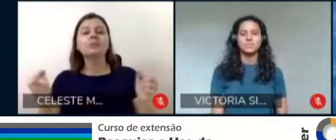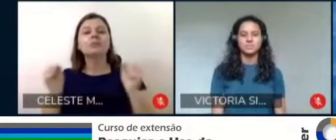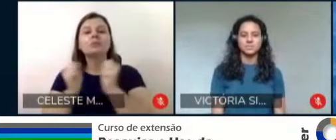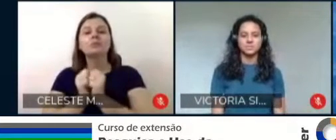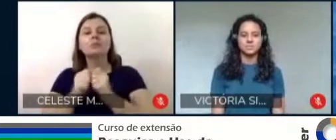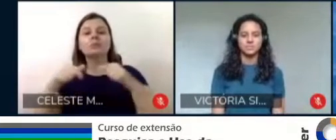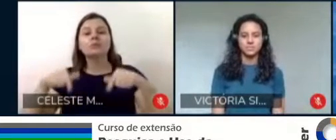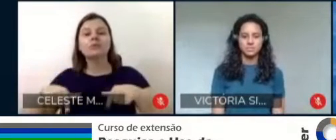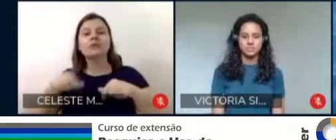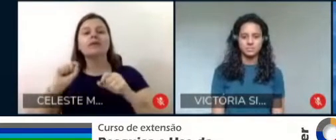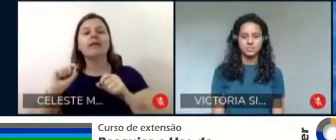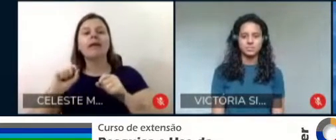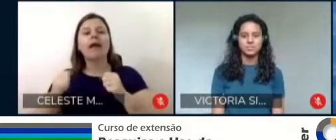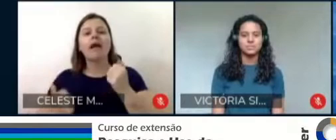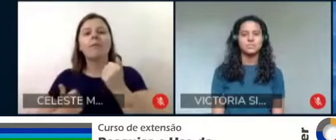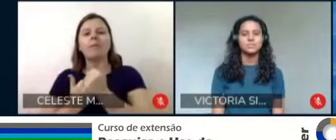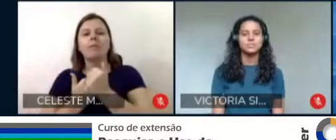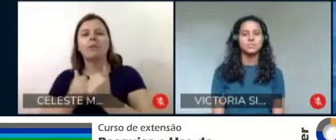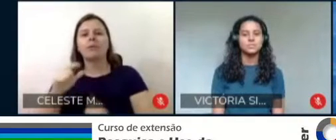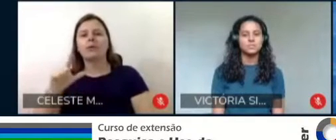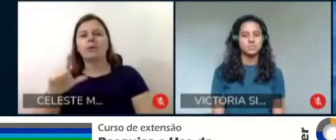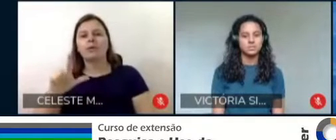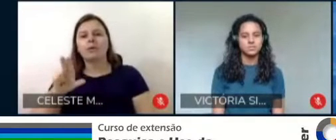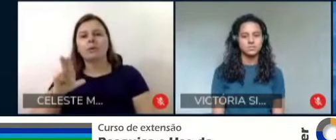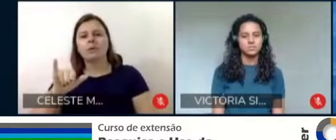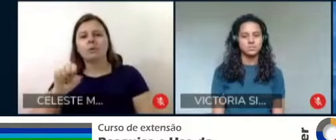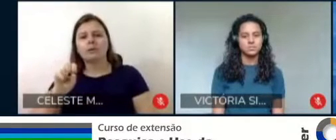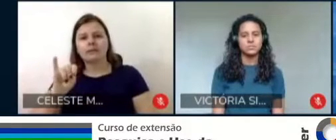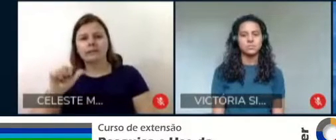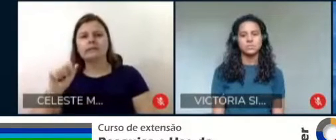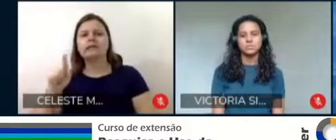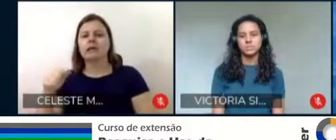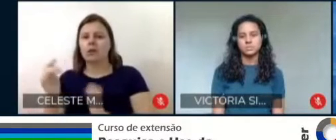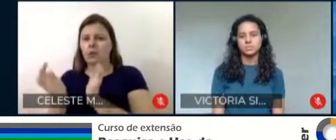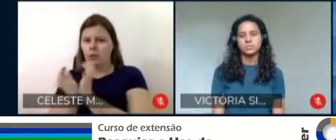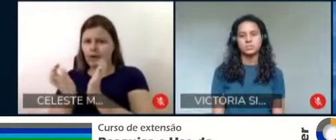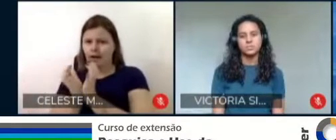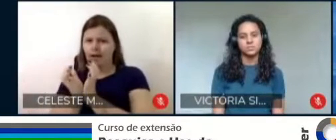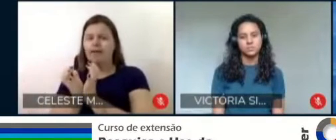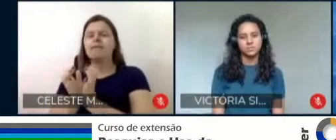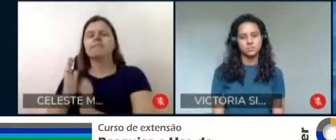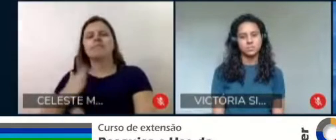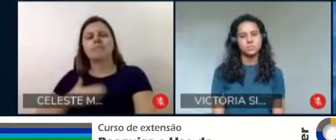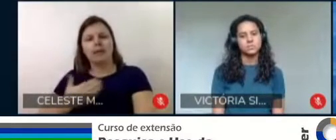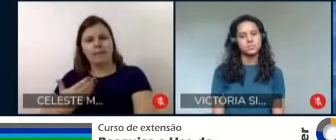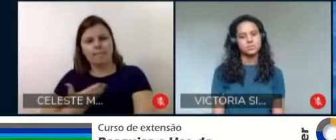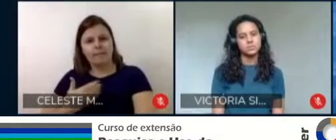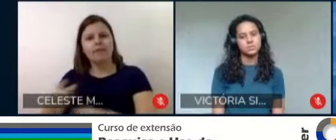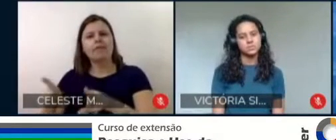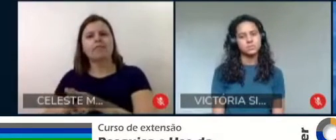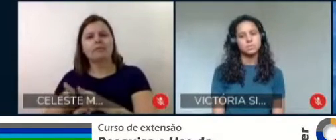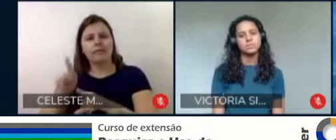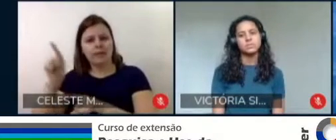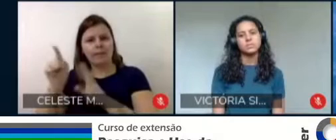no apoio é a Luísa, que é minha colega de Biblioteca Central, minha amiga, que é do Departamento de